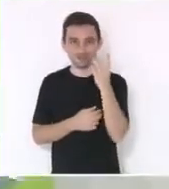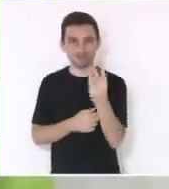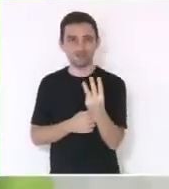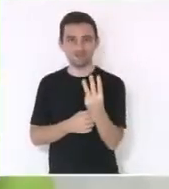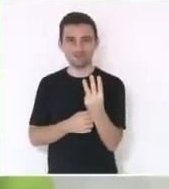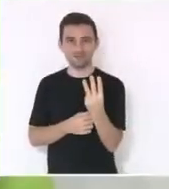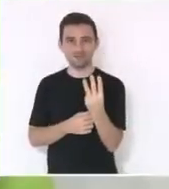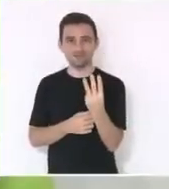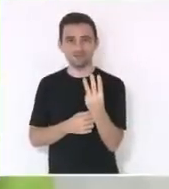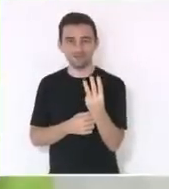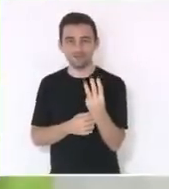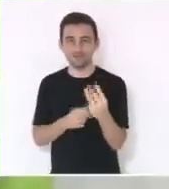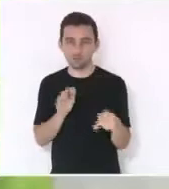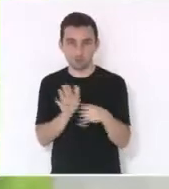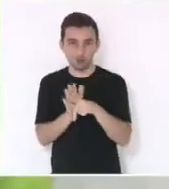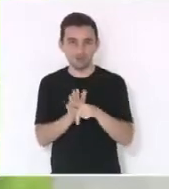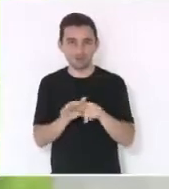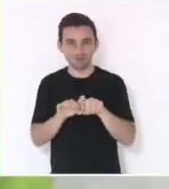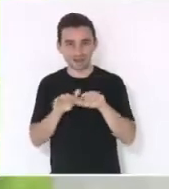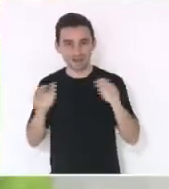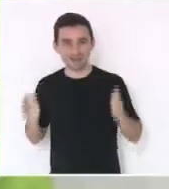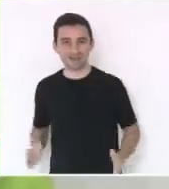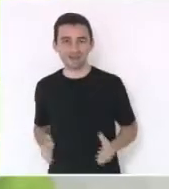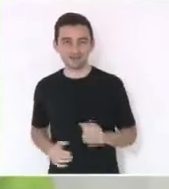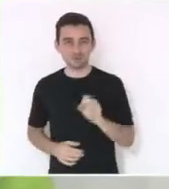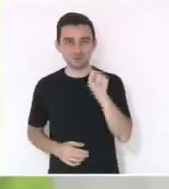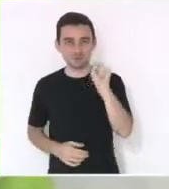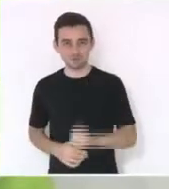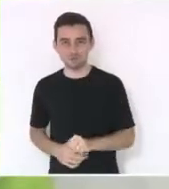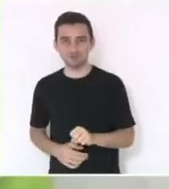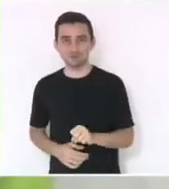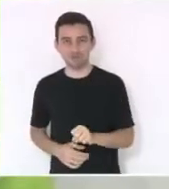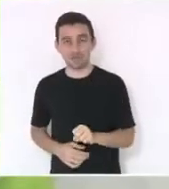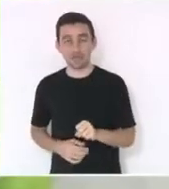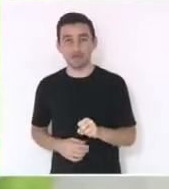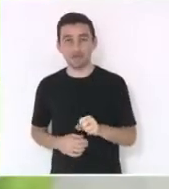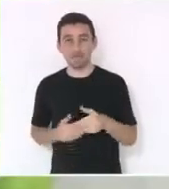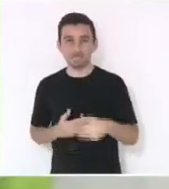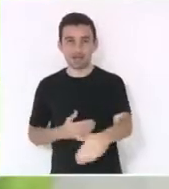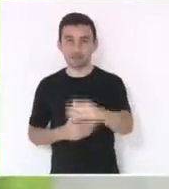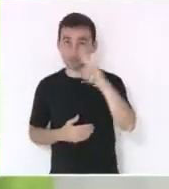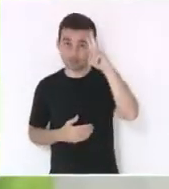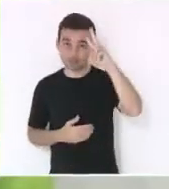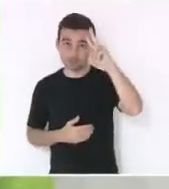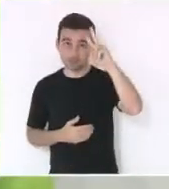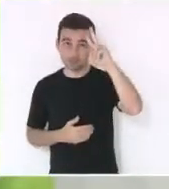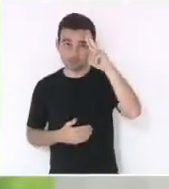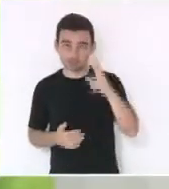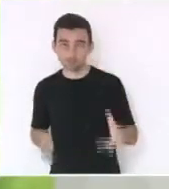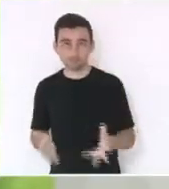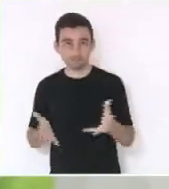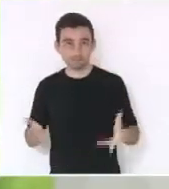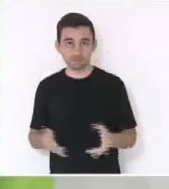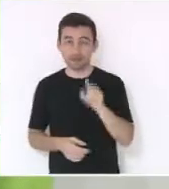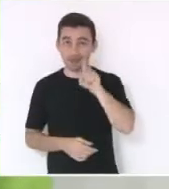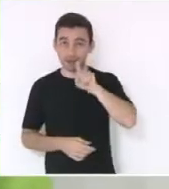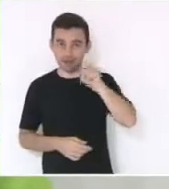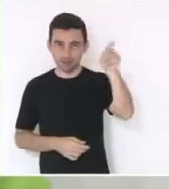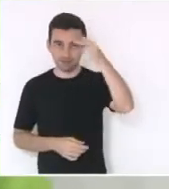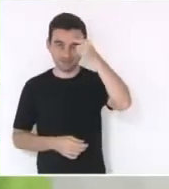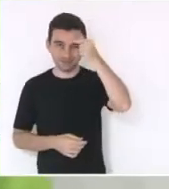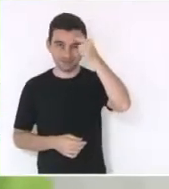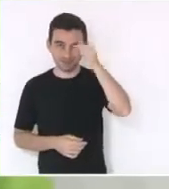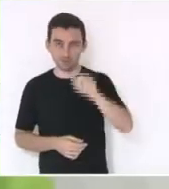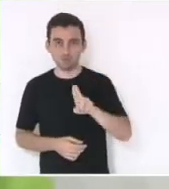nossa bancada do Sul. Estamos promovendo, então, na próxima segunda-feira, no campus da Unesc,